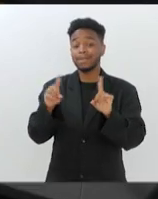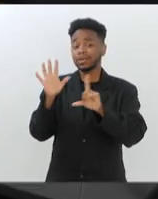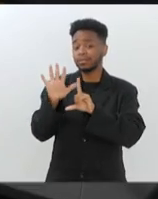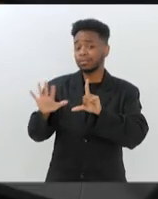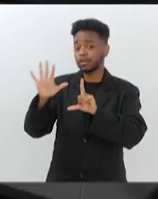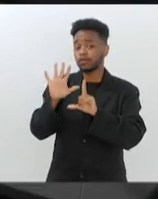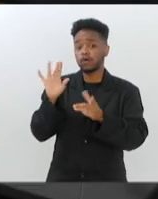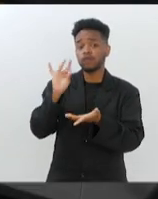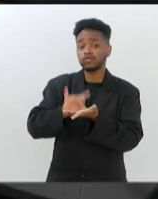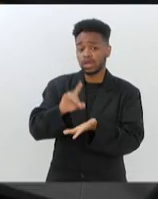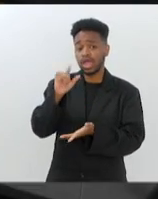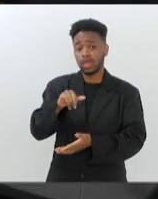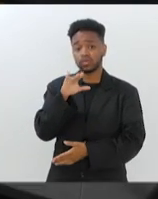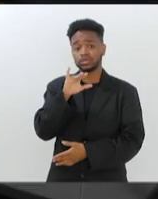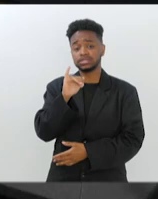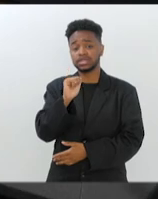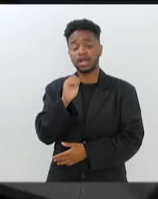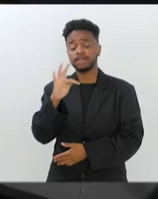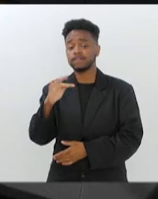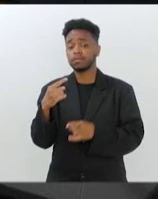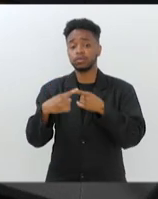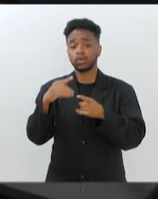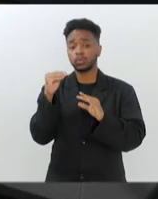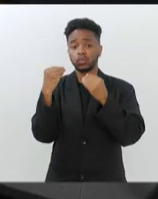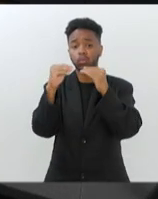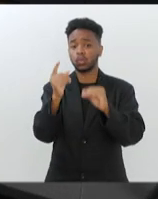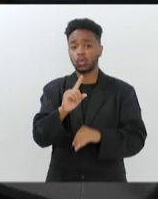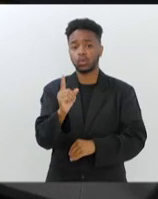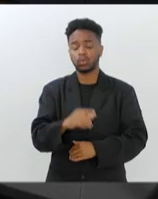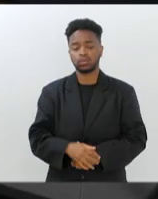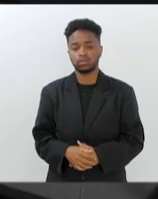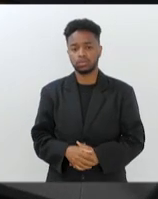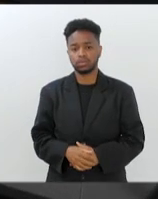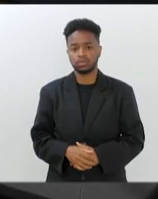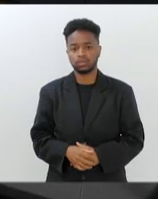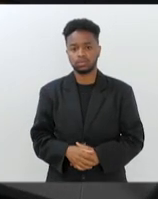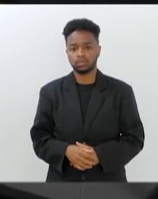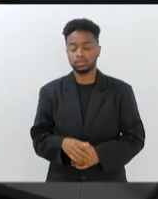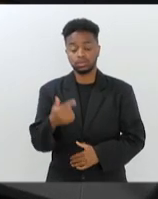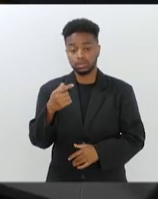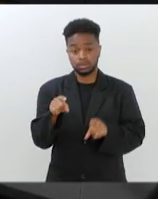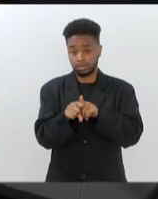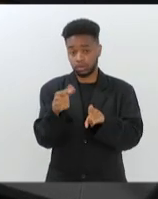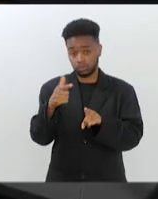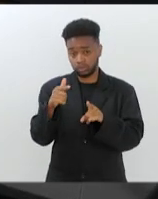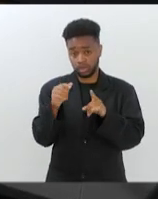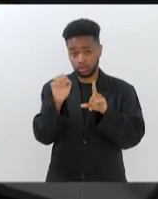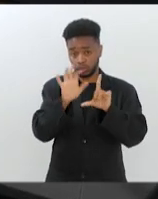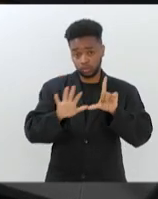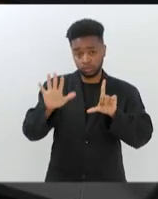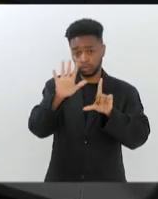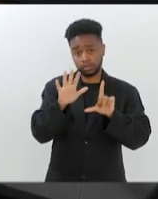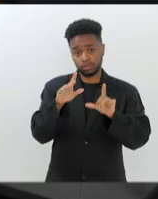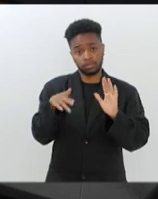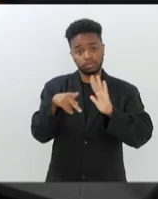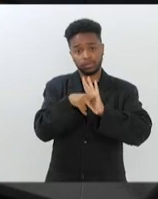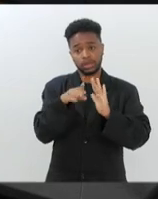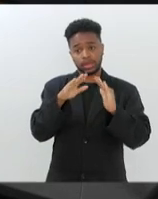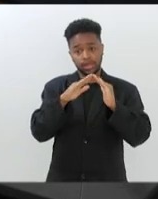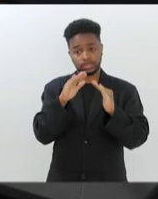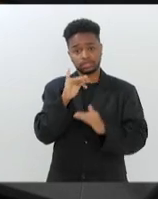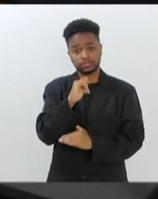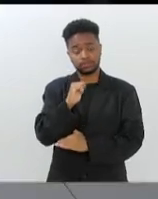oficial é o ciaf por que não tá lá e também não tá não tá no portal da casa civil como o senhor tá dizendo bom eu posso lhe